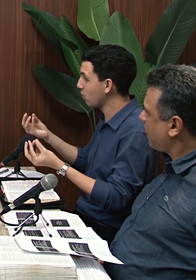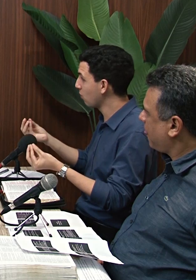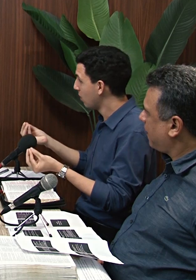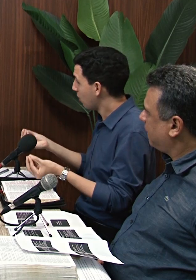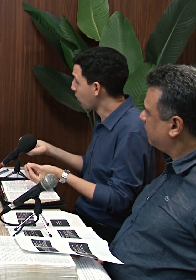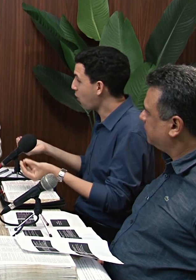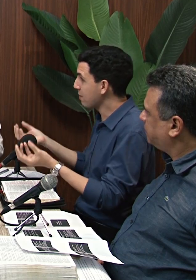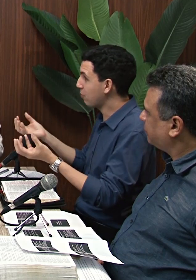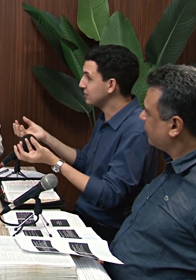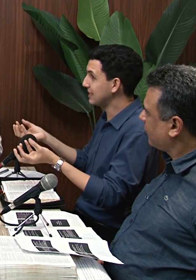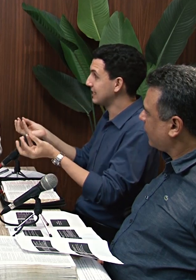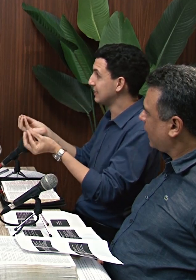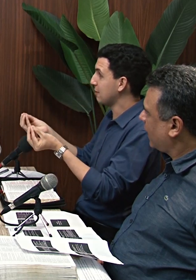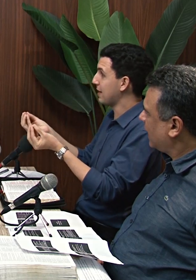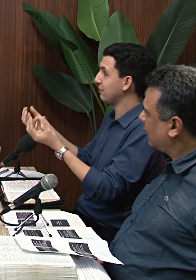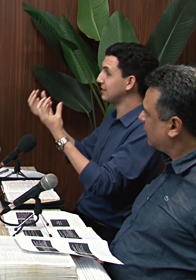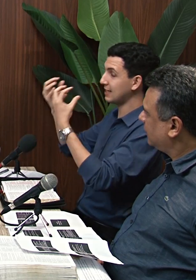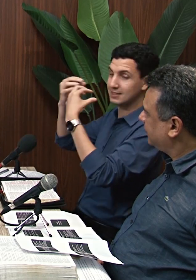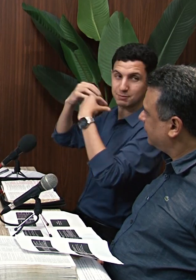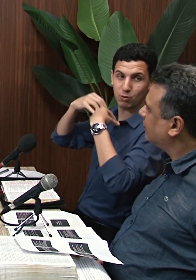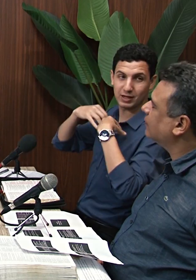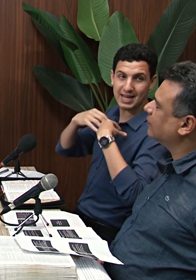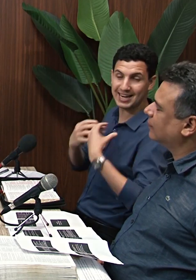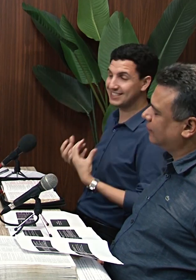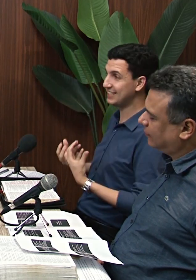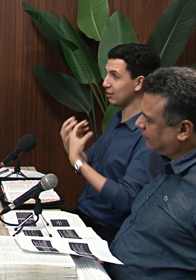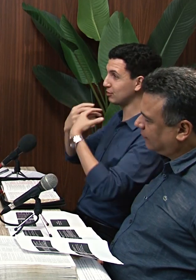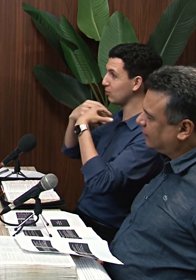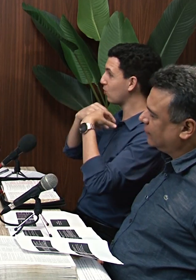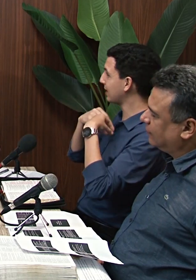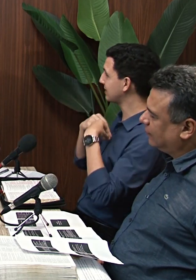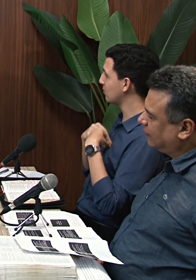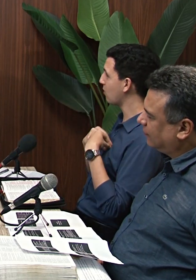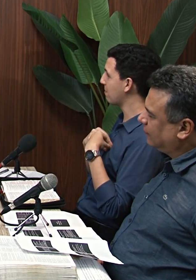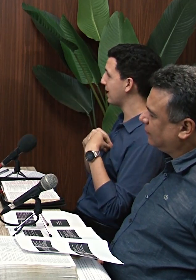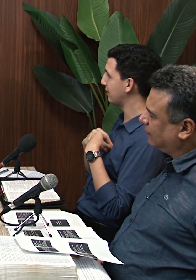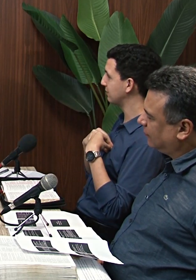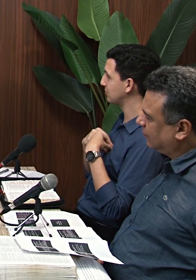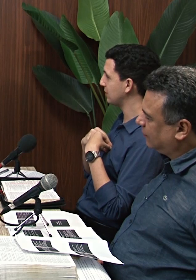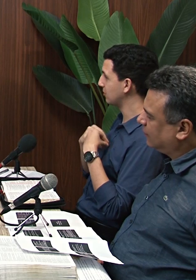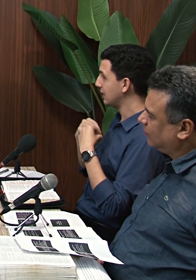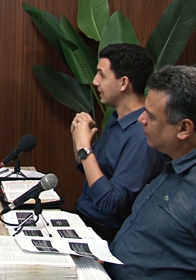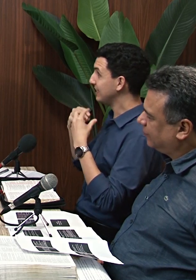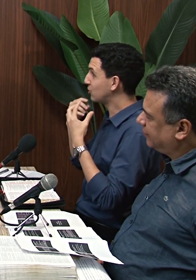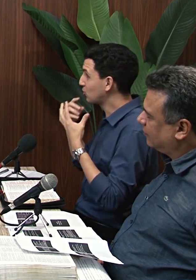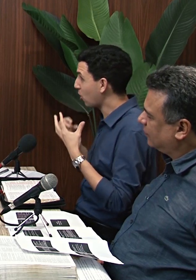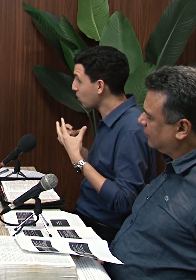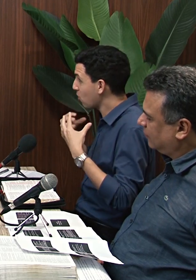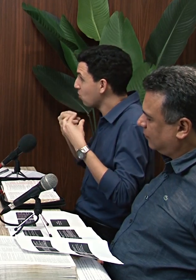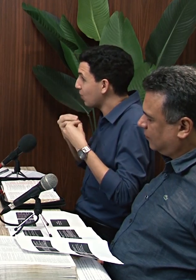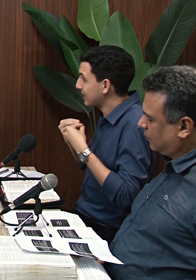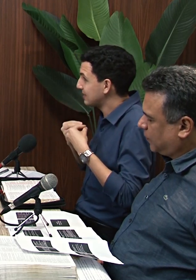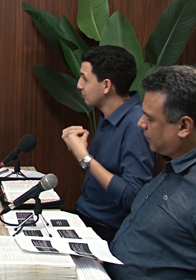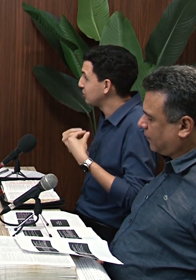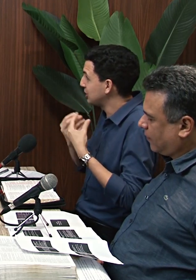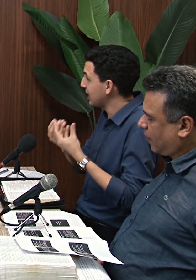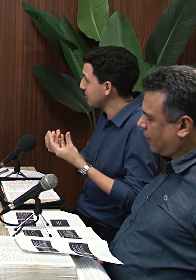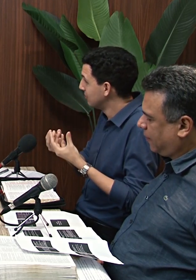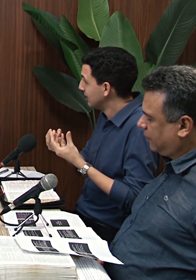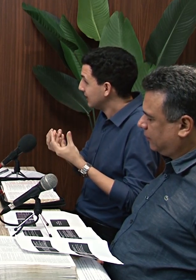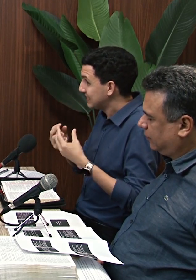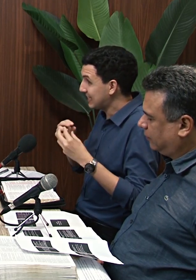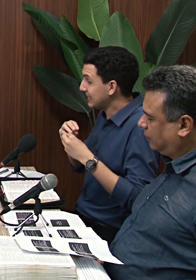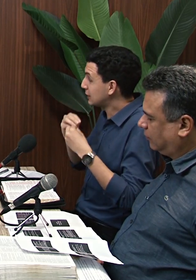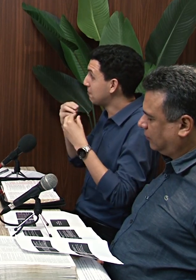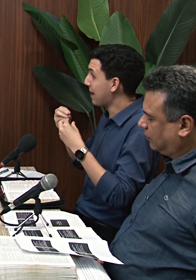acesso, então né? O homem pôde ter acesso à palavra e transbordar, encher o seu coração com a palavra do Senhor. E só com o coração